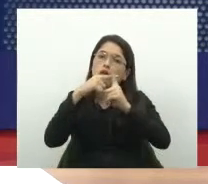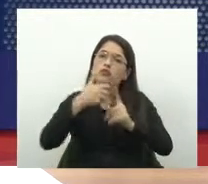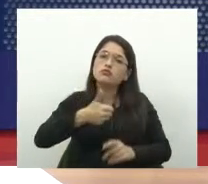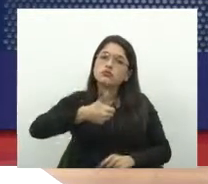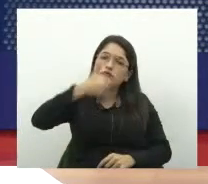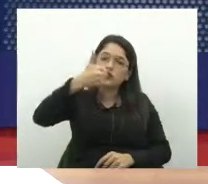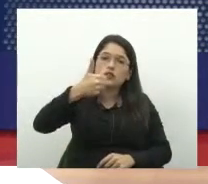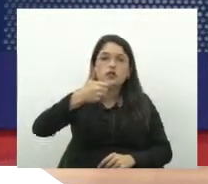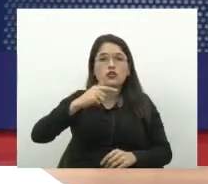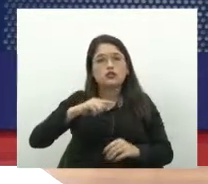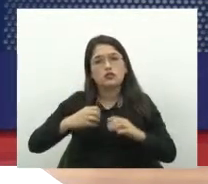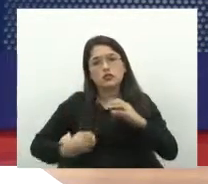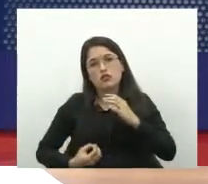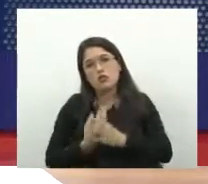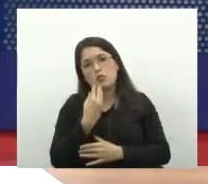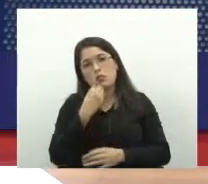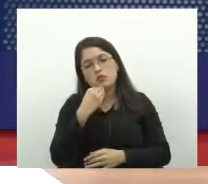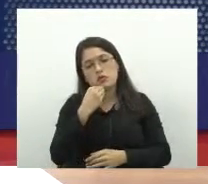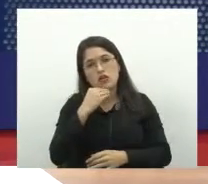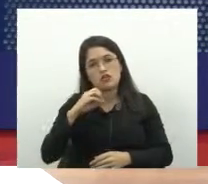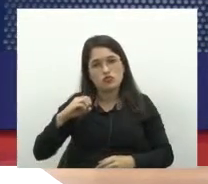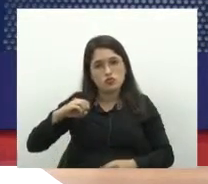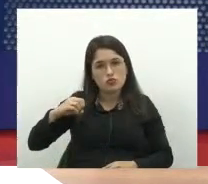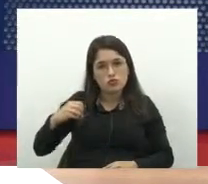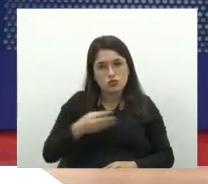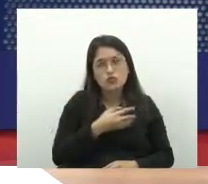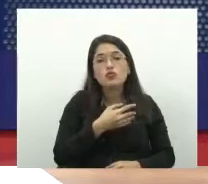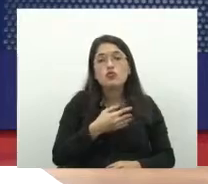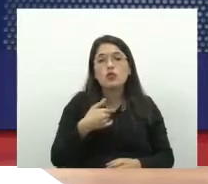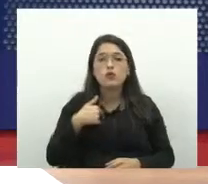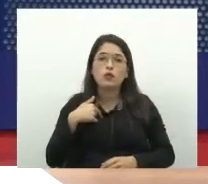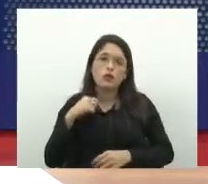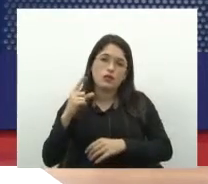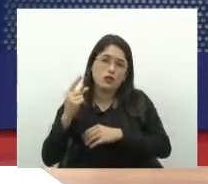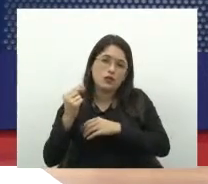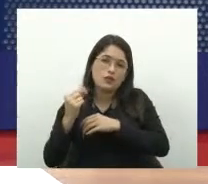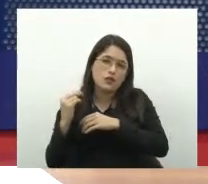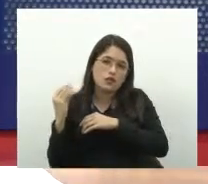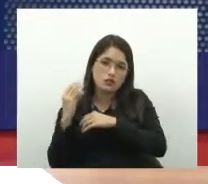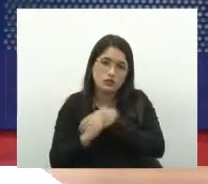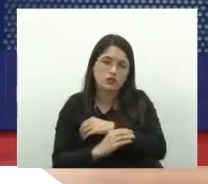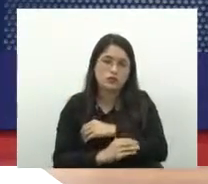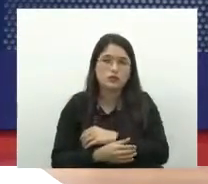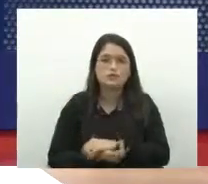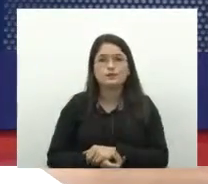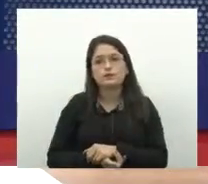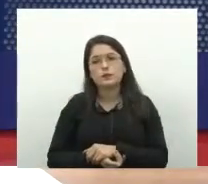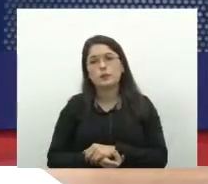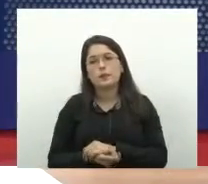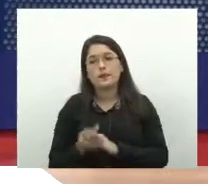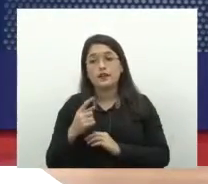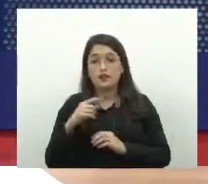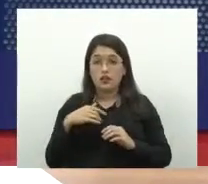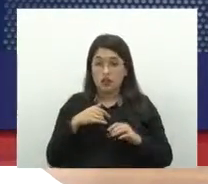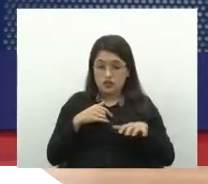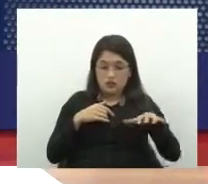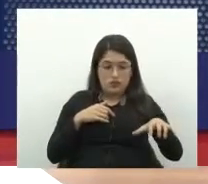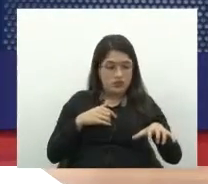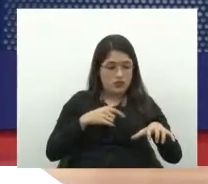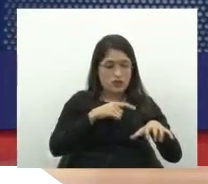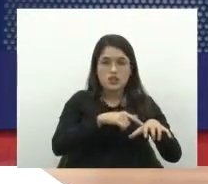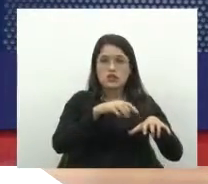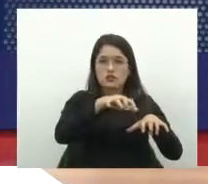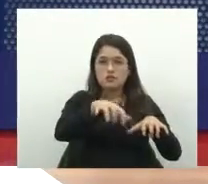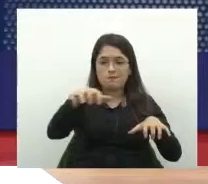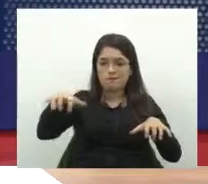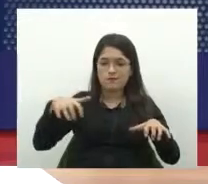criando oportunidades de novos investimentos e alavancando a autoestima dos cidadãos. Nós atendemos as demandas das diversas secretarias. Todas